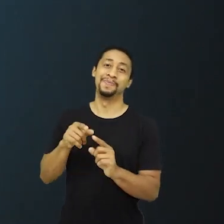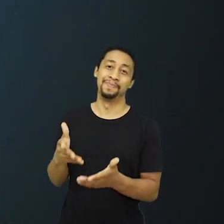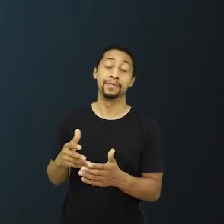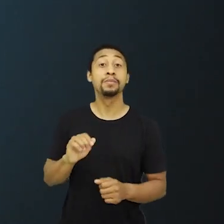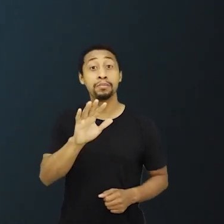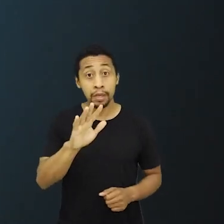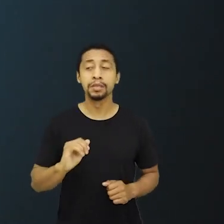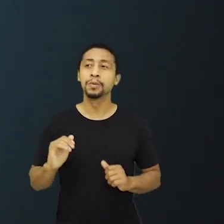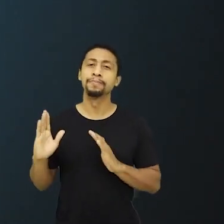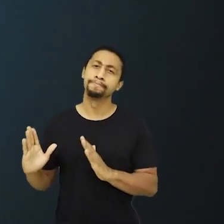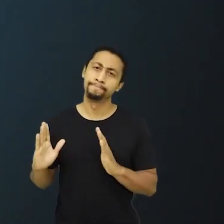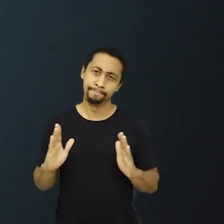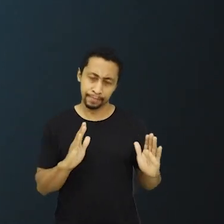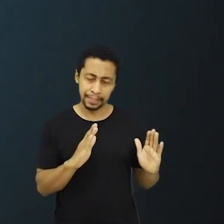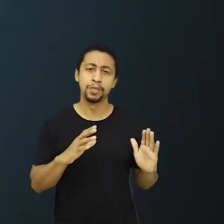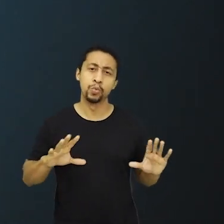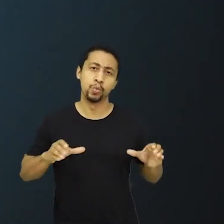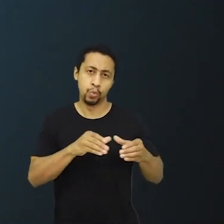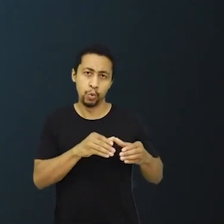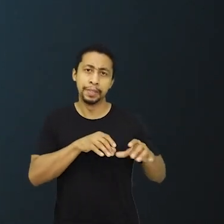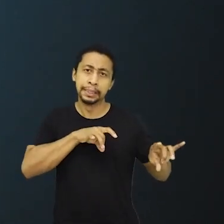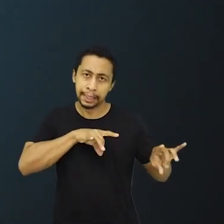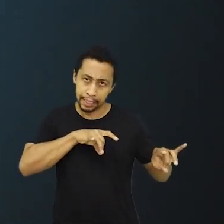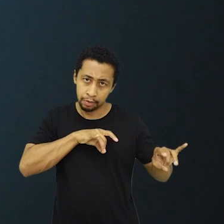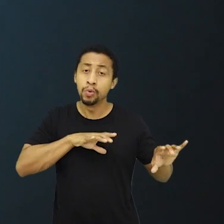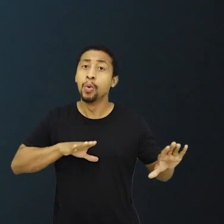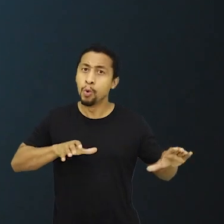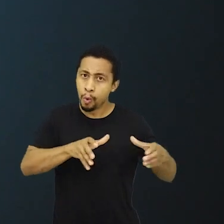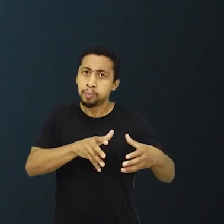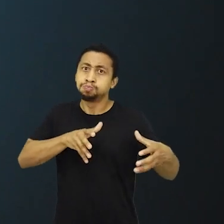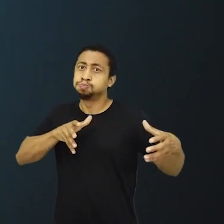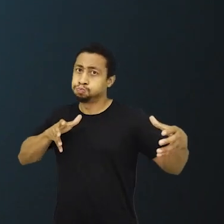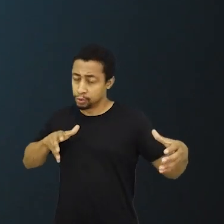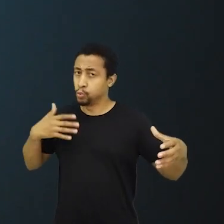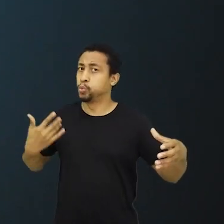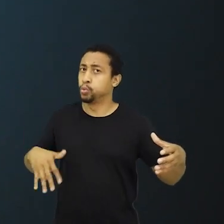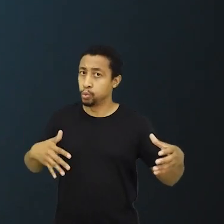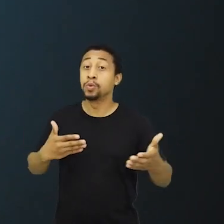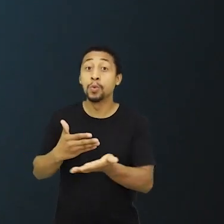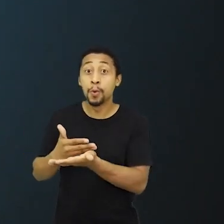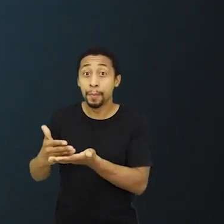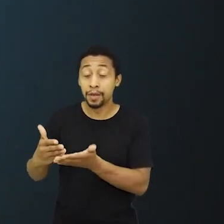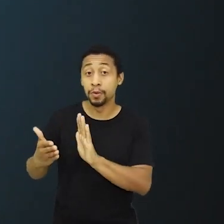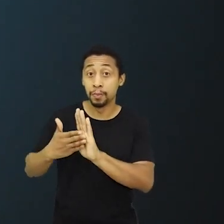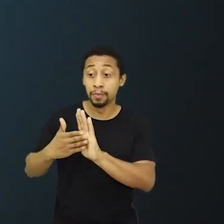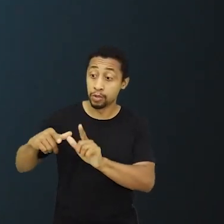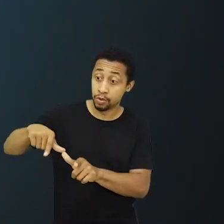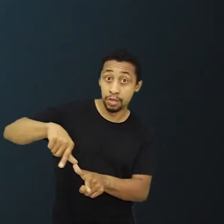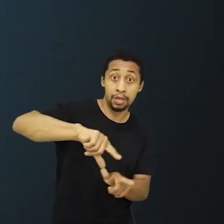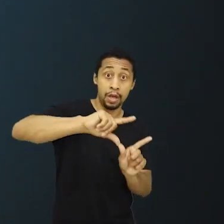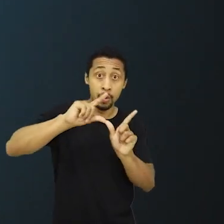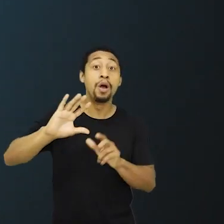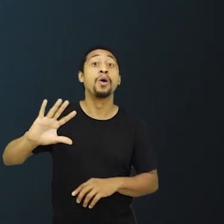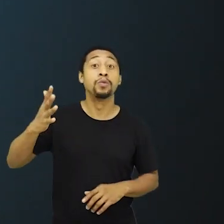mesmo, tecnicamente, era assim, eram equipes muito grandes. Nesse começo do Itaú, foi muito importante porque eles iam a campo,